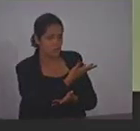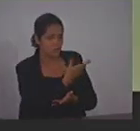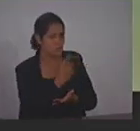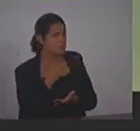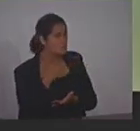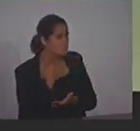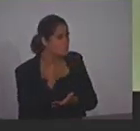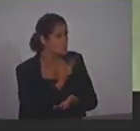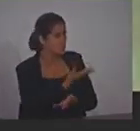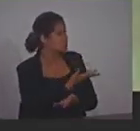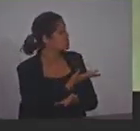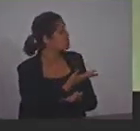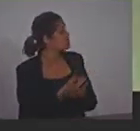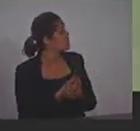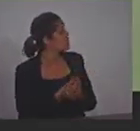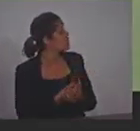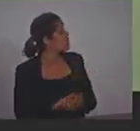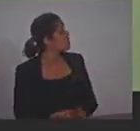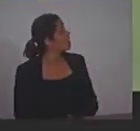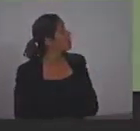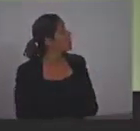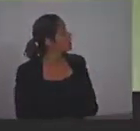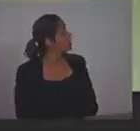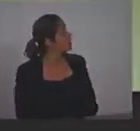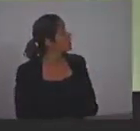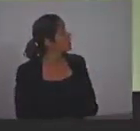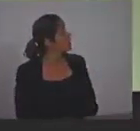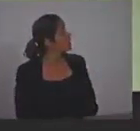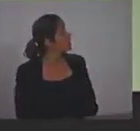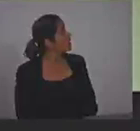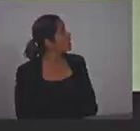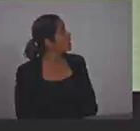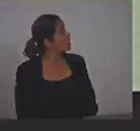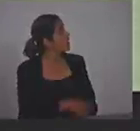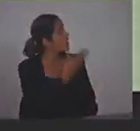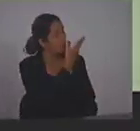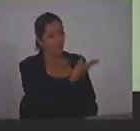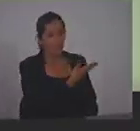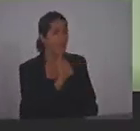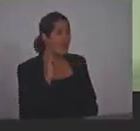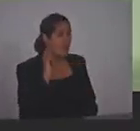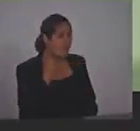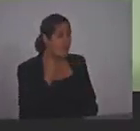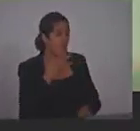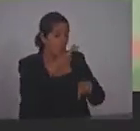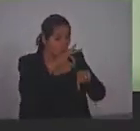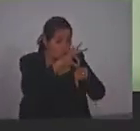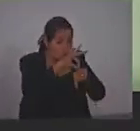aí. A questão ali, ó, aquilo lá é larva. Você vê que ela está se mexendo. Ó, isso é larva de mosquito de